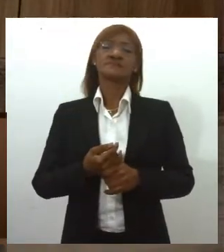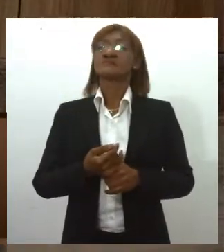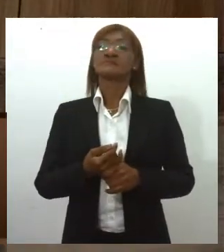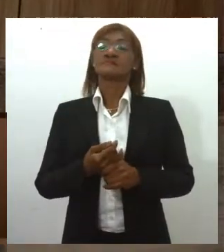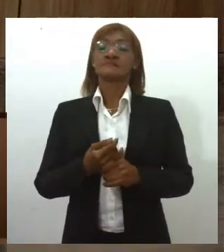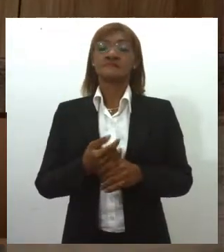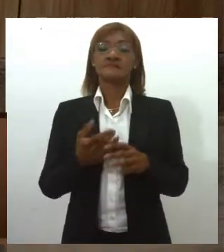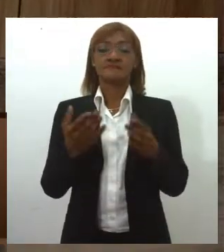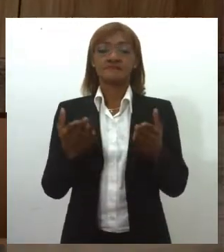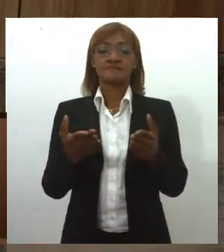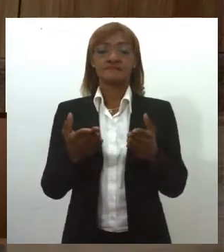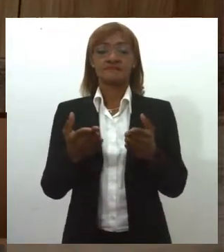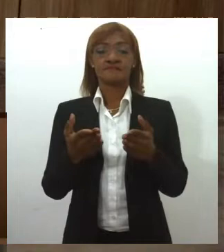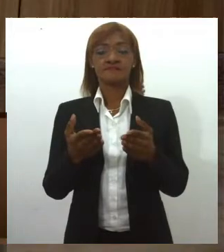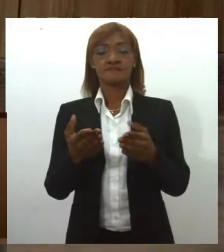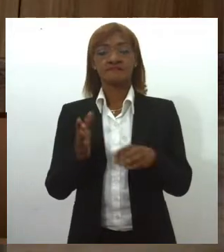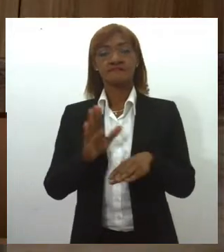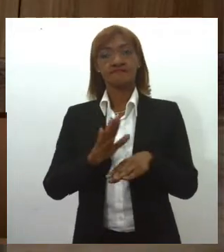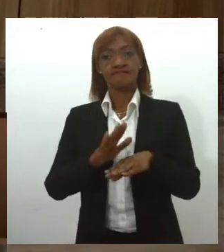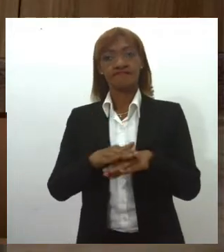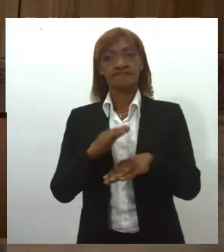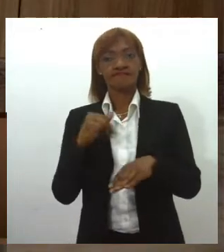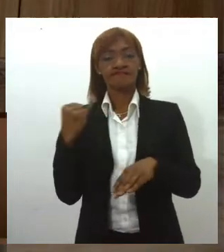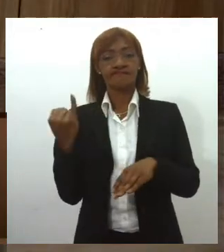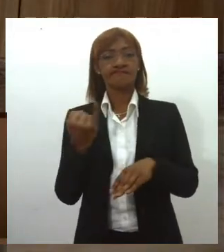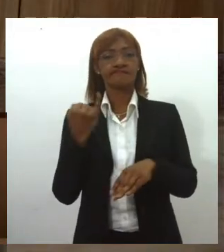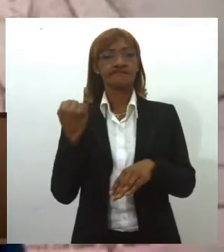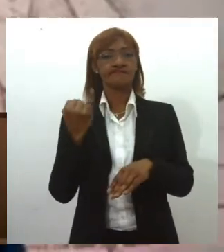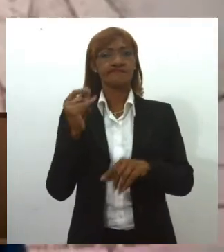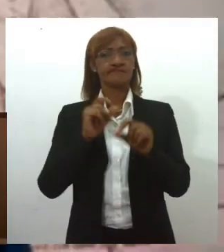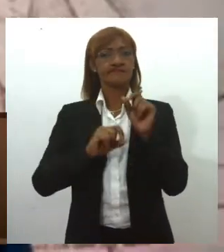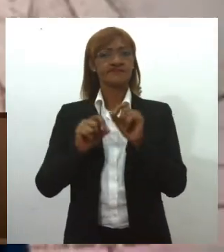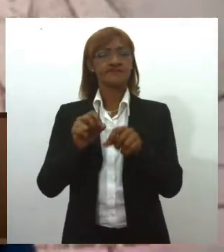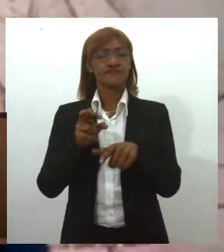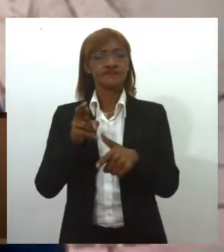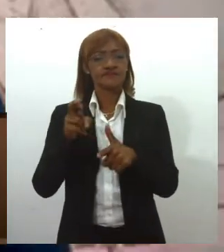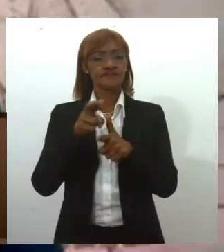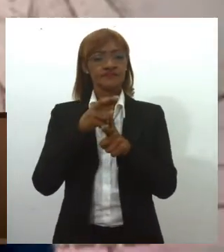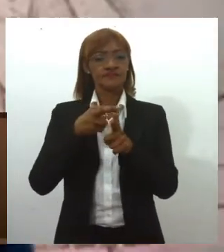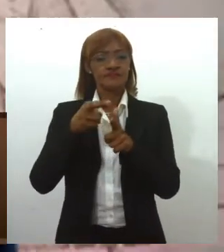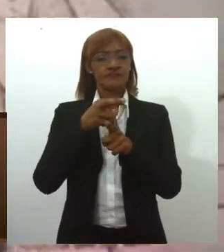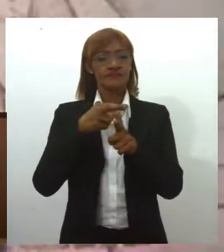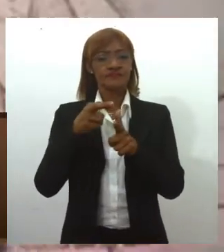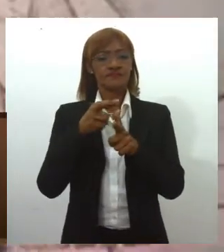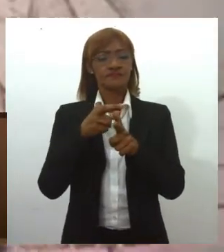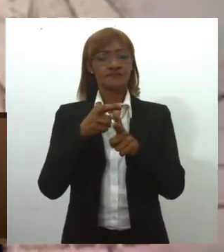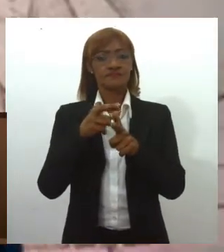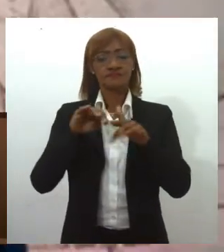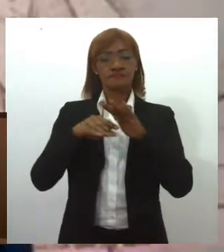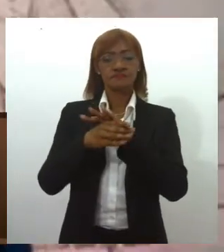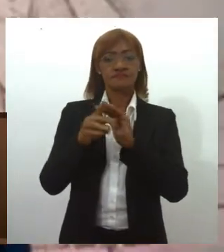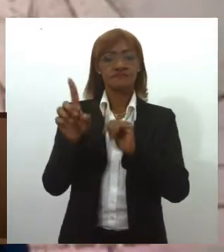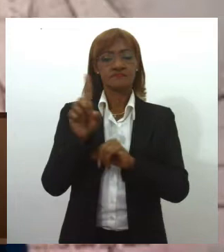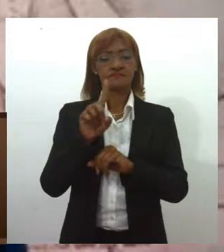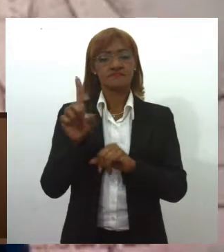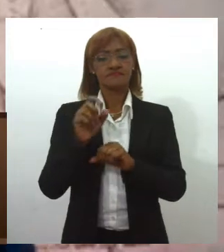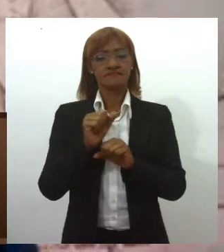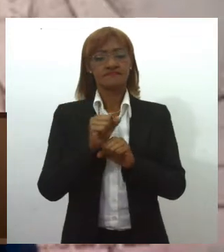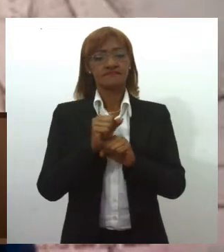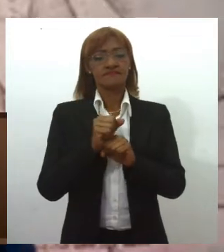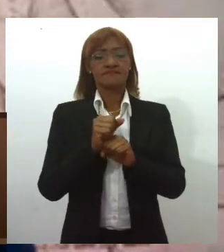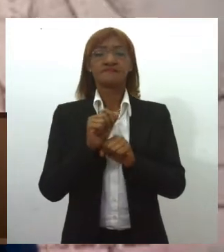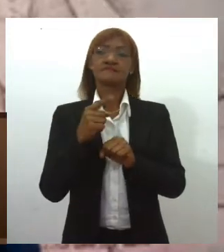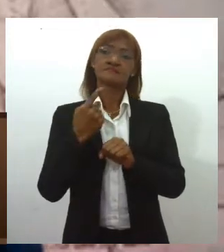Normalmente, os fatores de risco mais importantes para o câncer de próstata não estão relacionados aos hábitos. A gente sabe